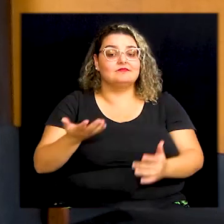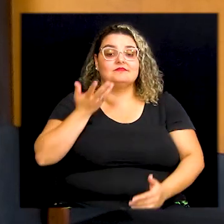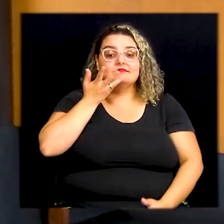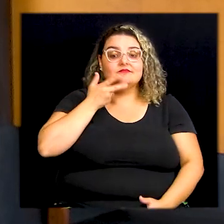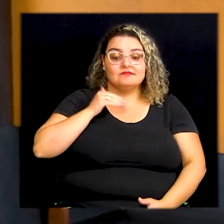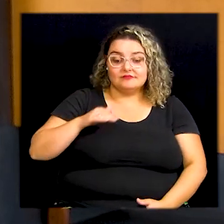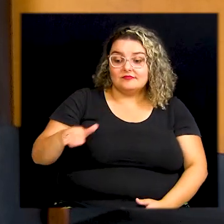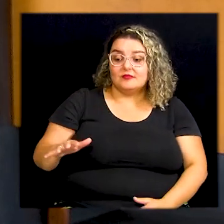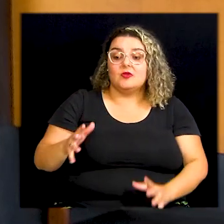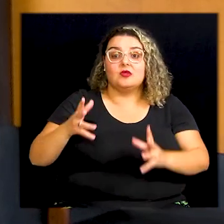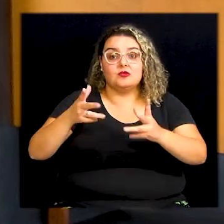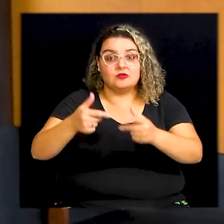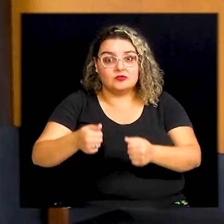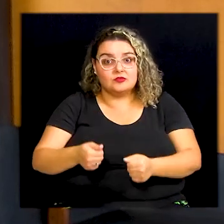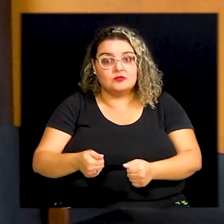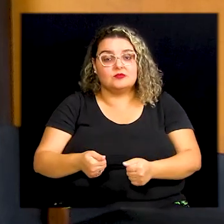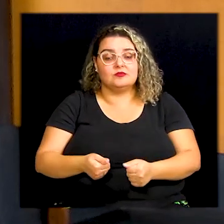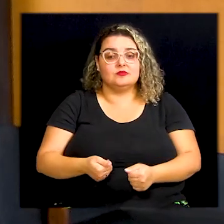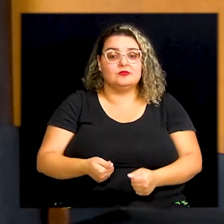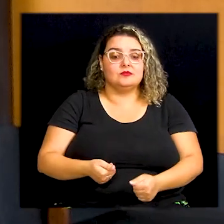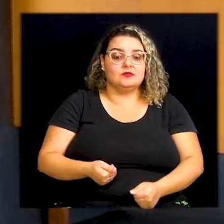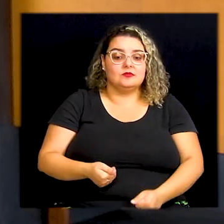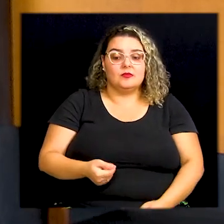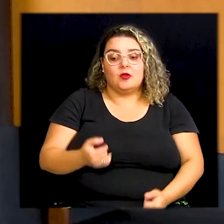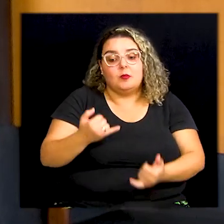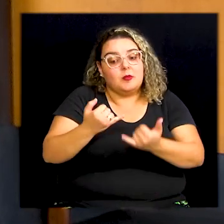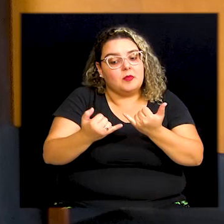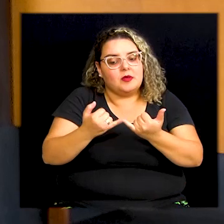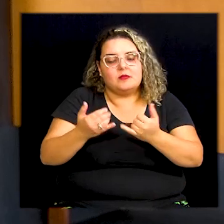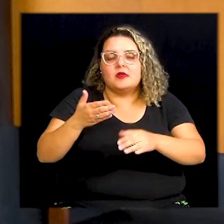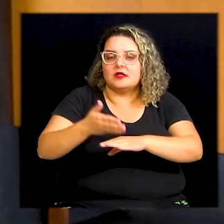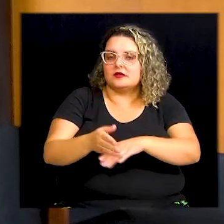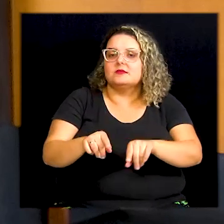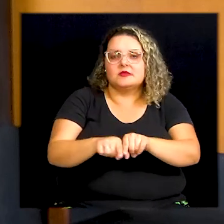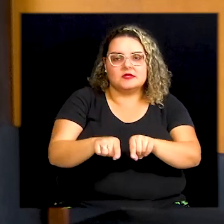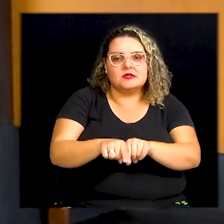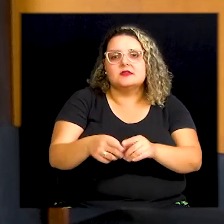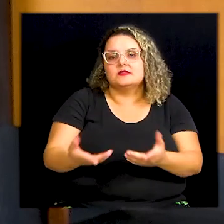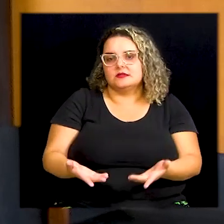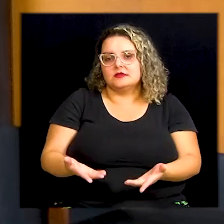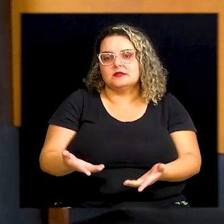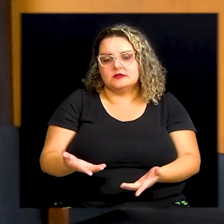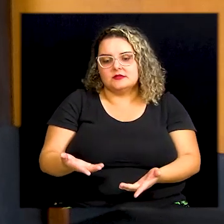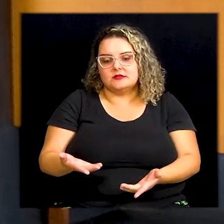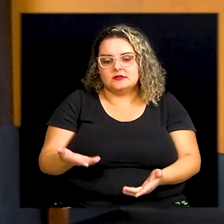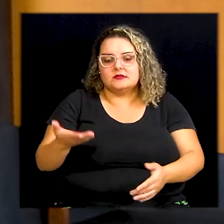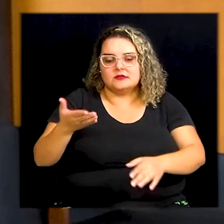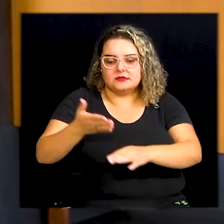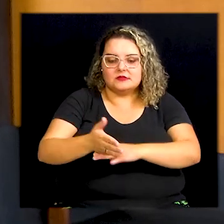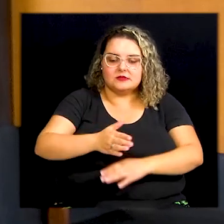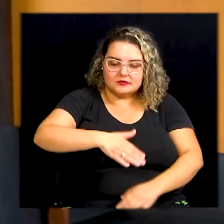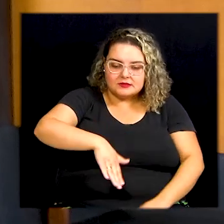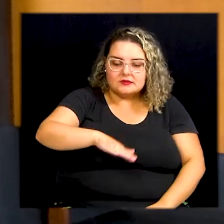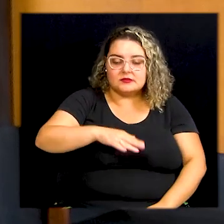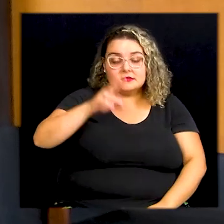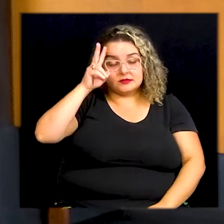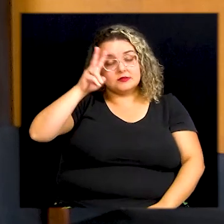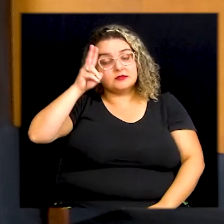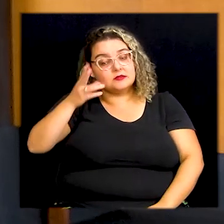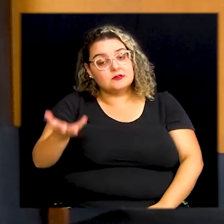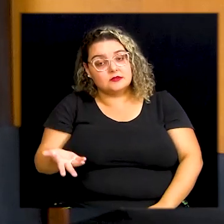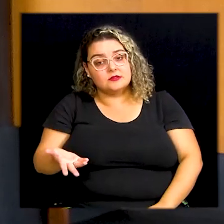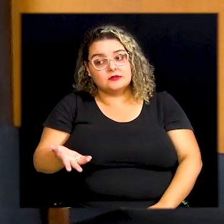de criança, que todo mundo, mesmo com uma pequena participação, também participou nessa